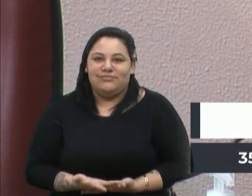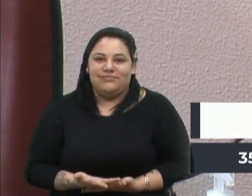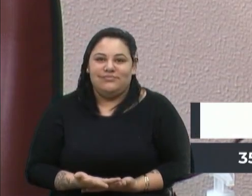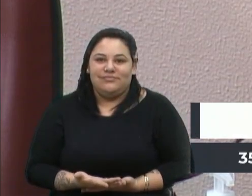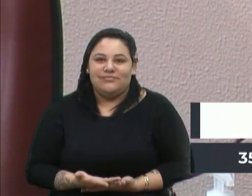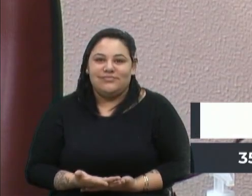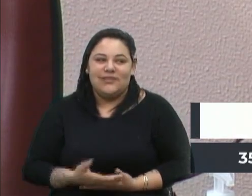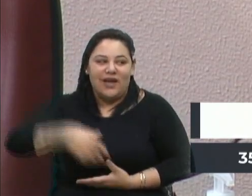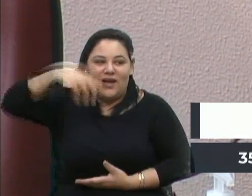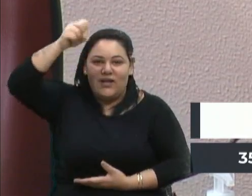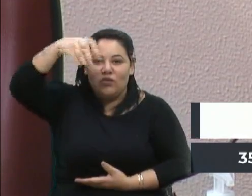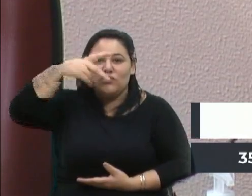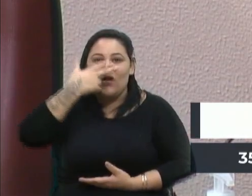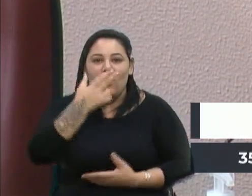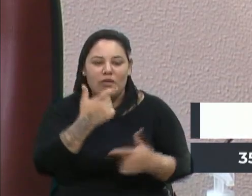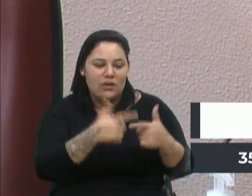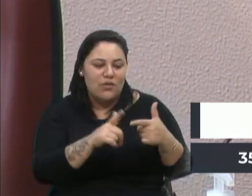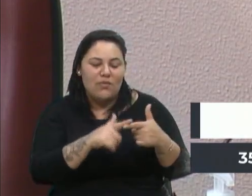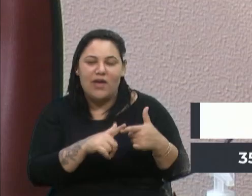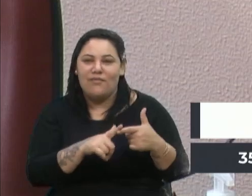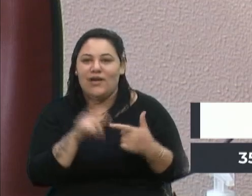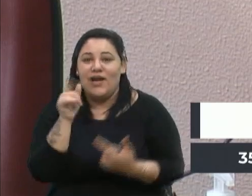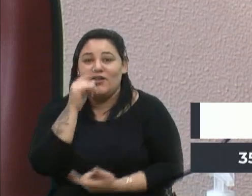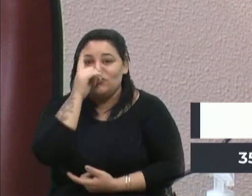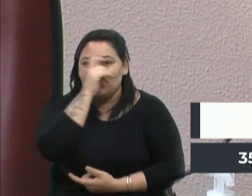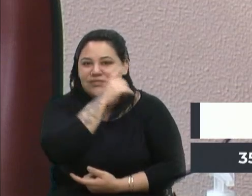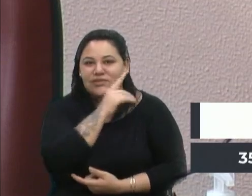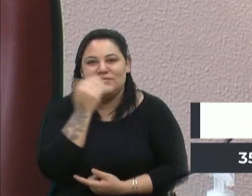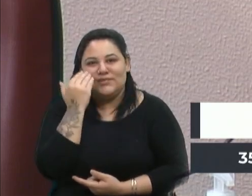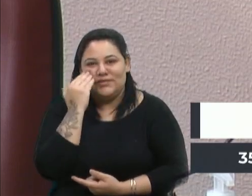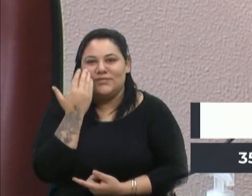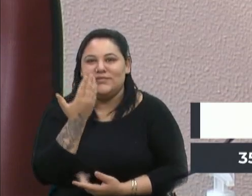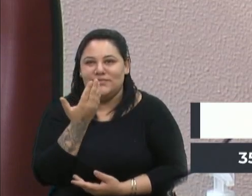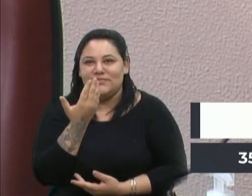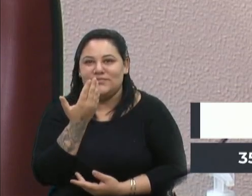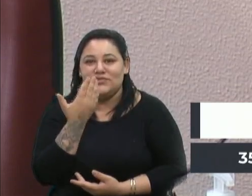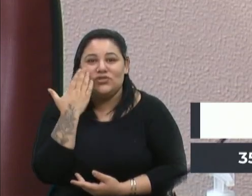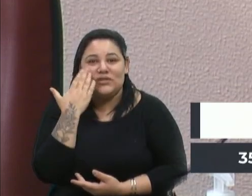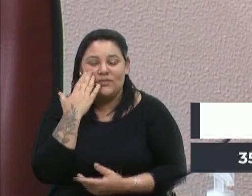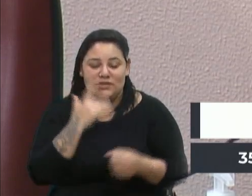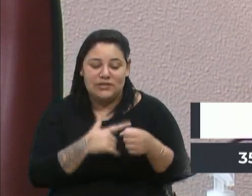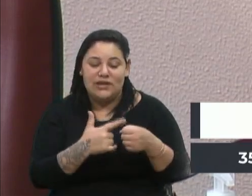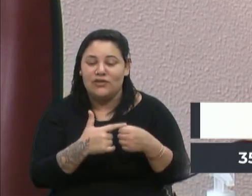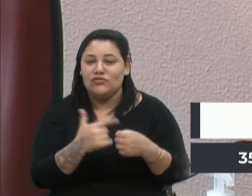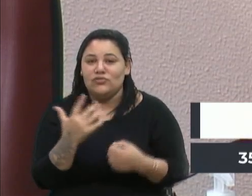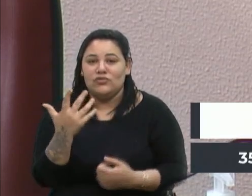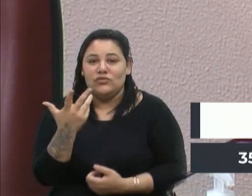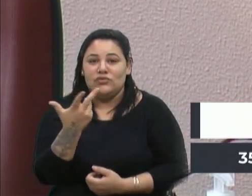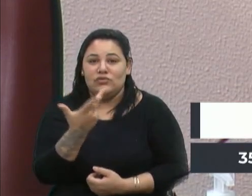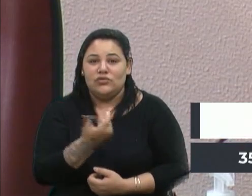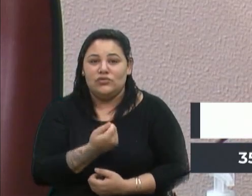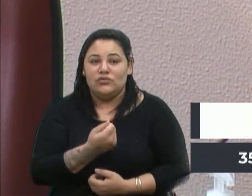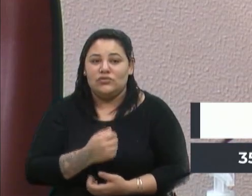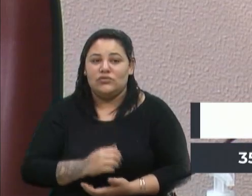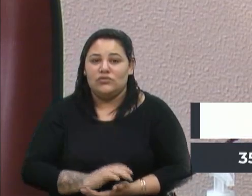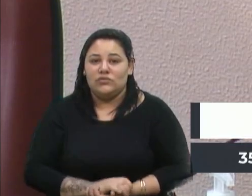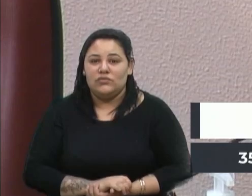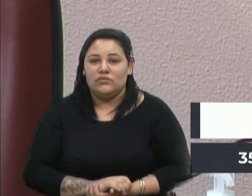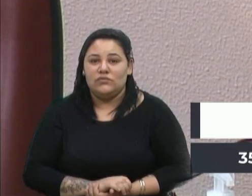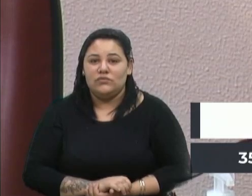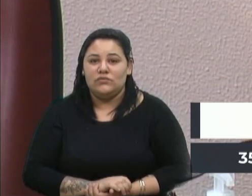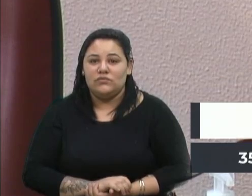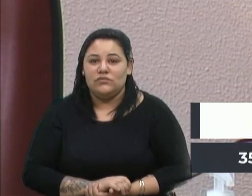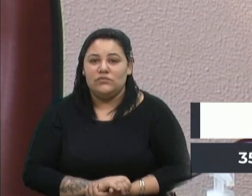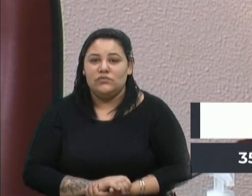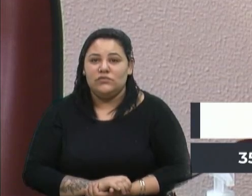que eu moro, lá é difícil. A gente sabe que a cidade Obrigado. inteira está assim. Vereador D'Ambrosio, parabéns. A gente sabe que não é